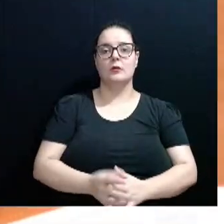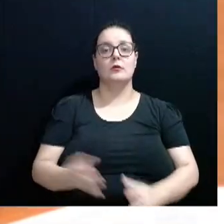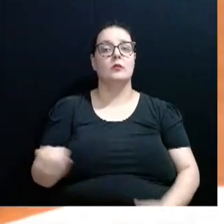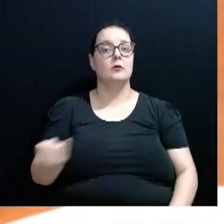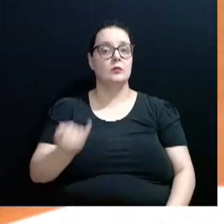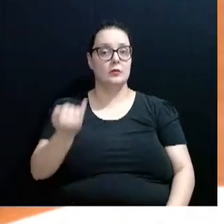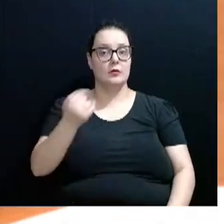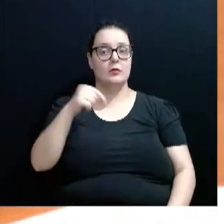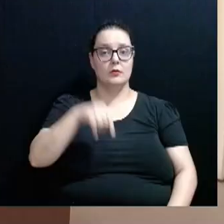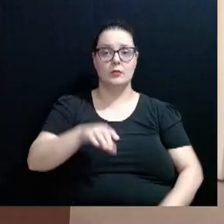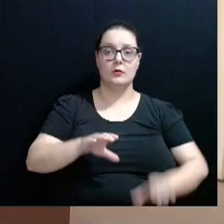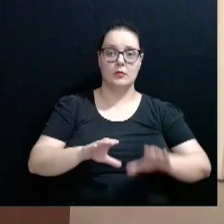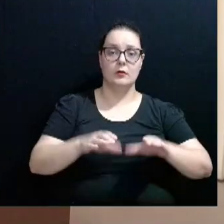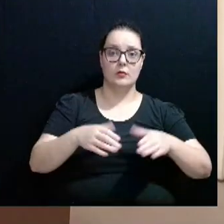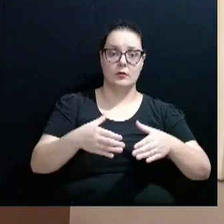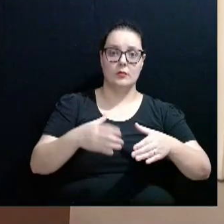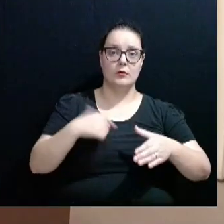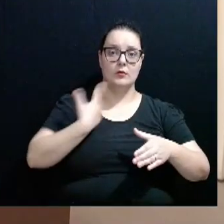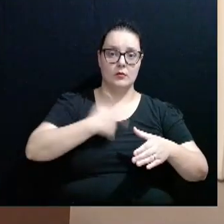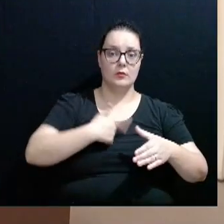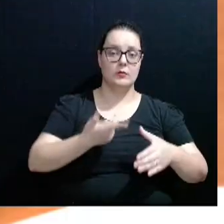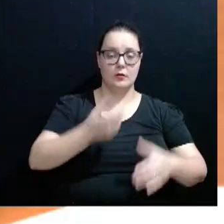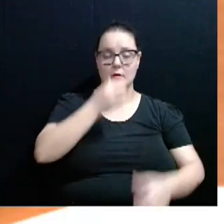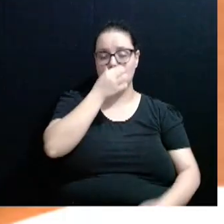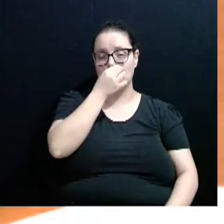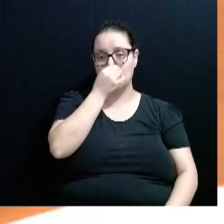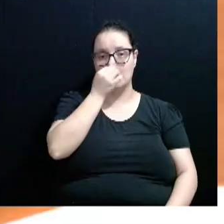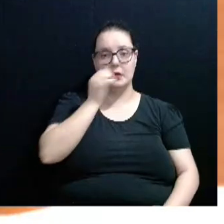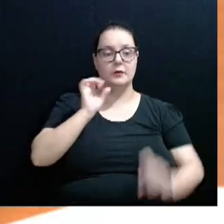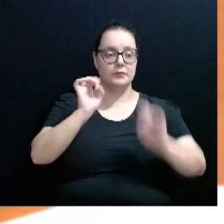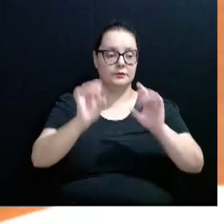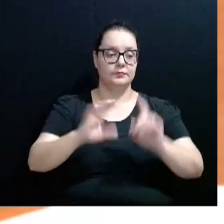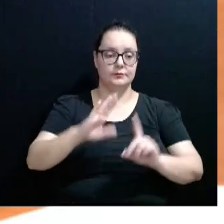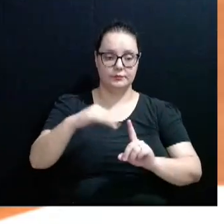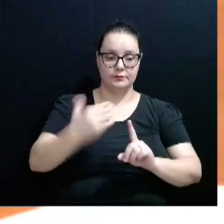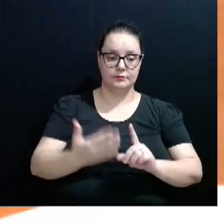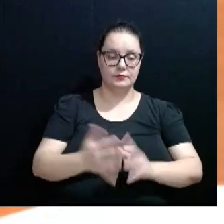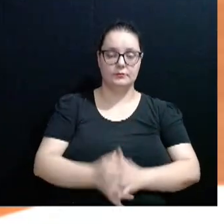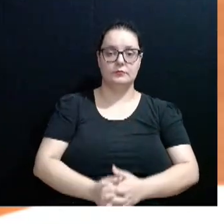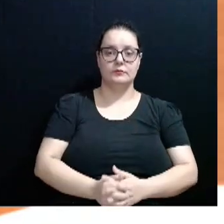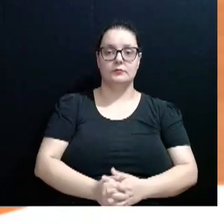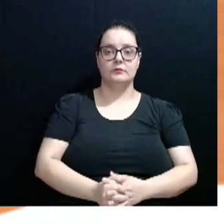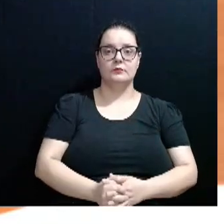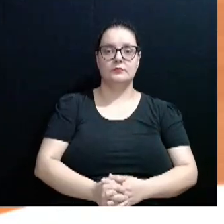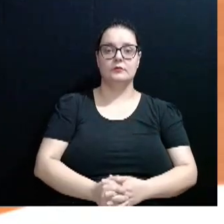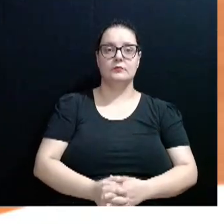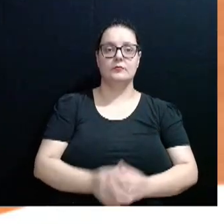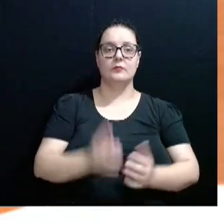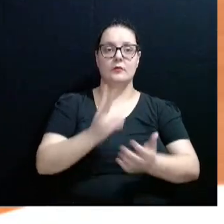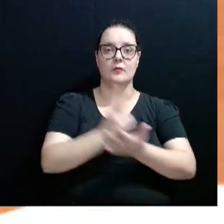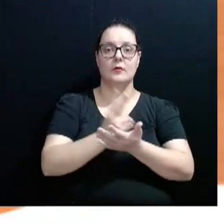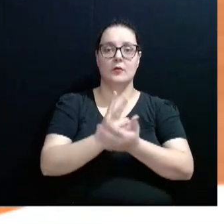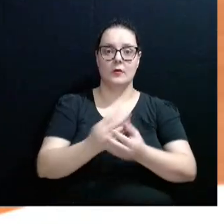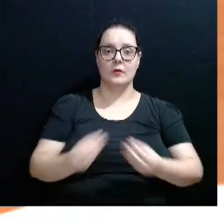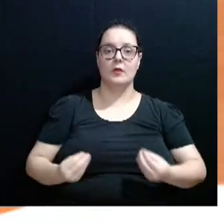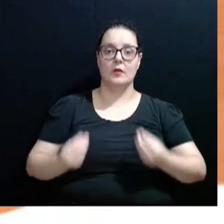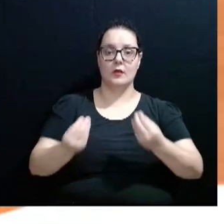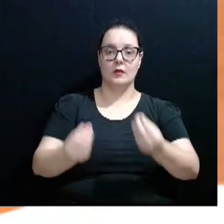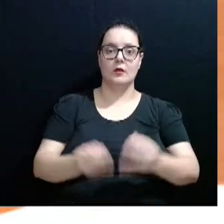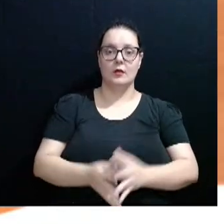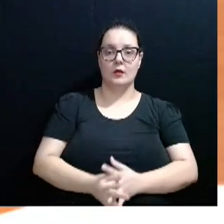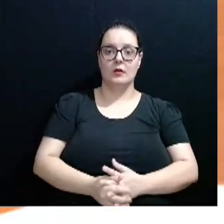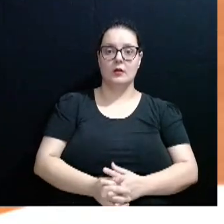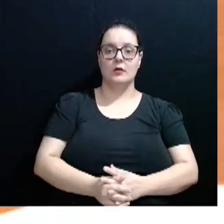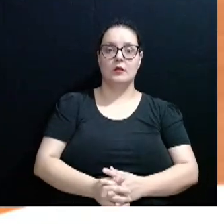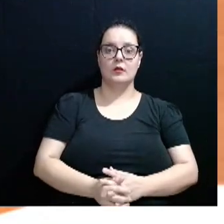dessa nossa Comissão Especial de Honraria, sempre trazendo aqui a baia,